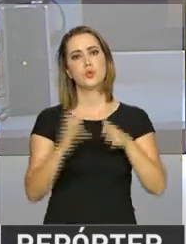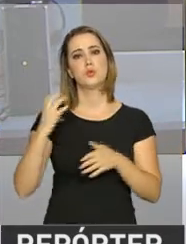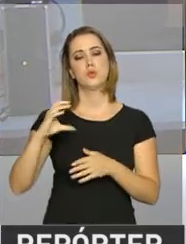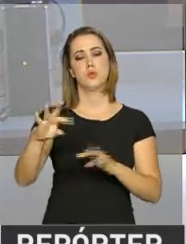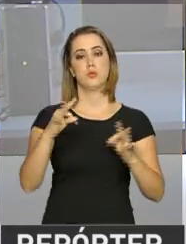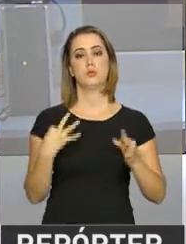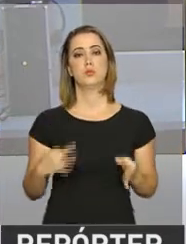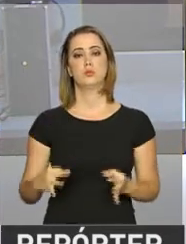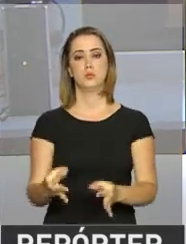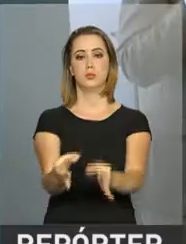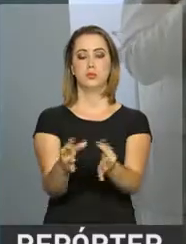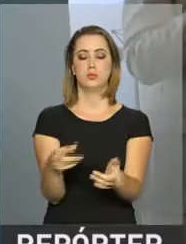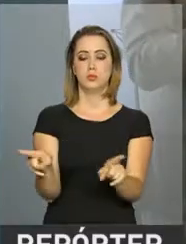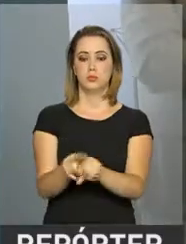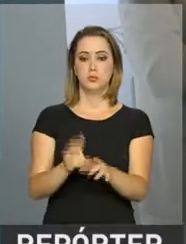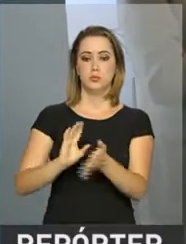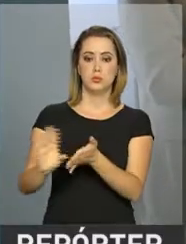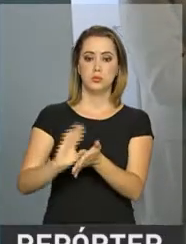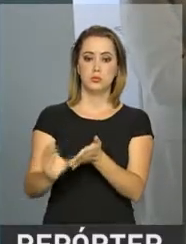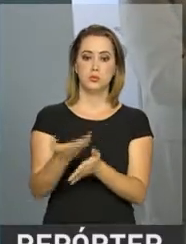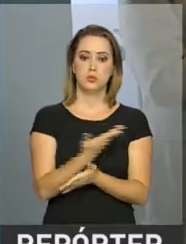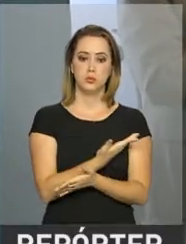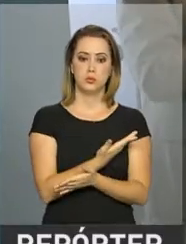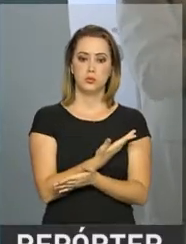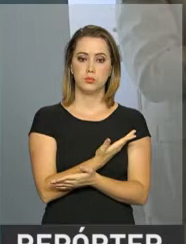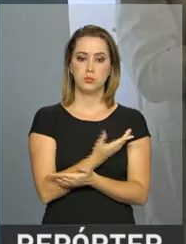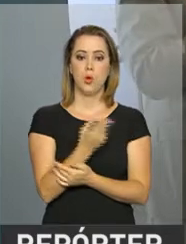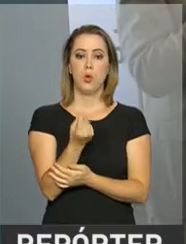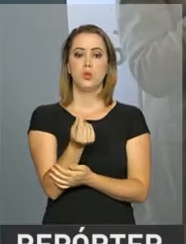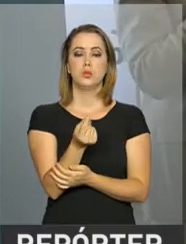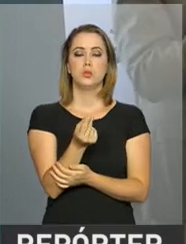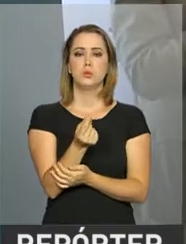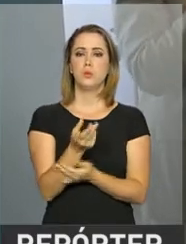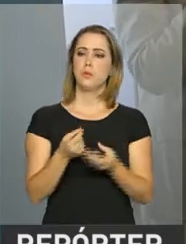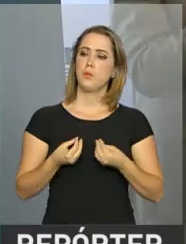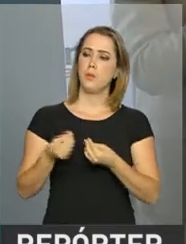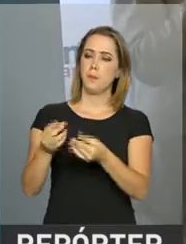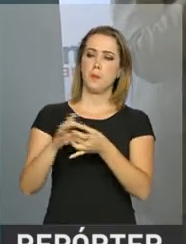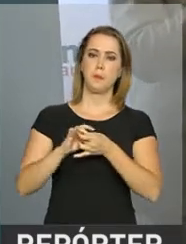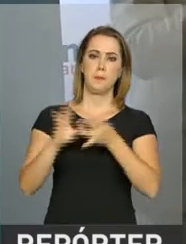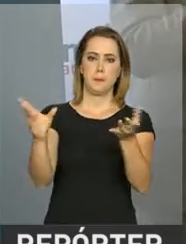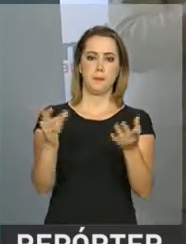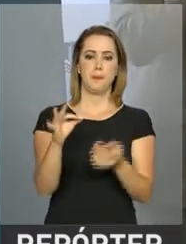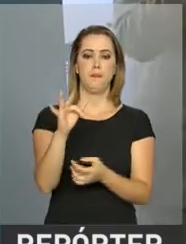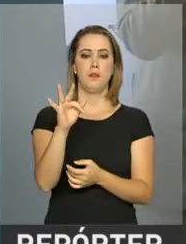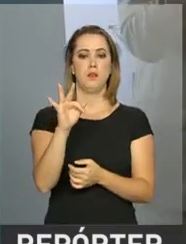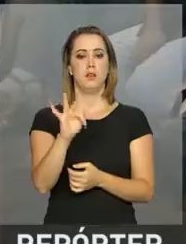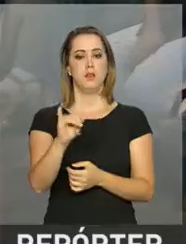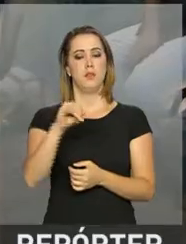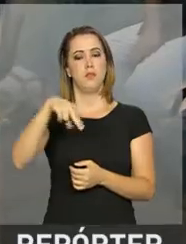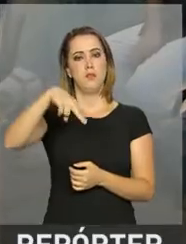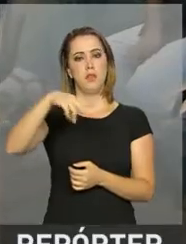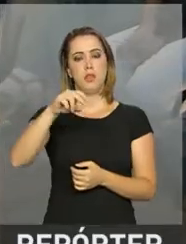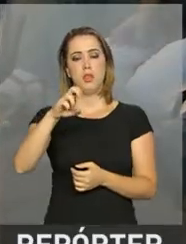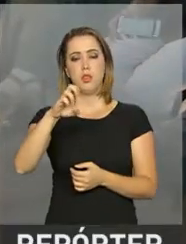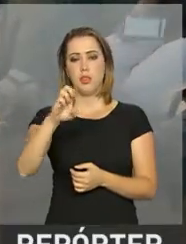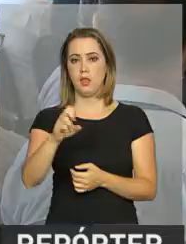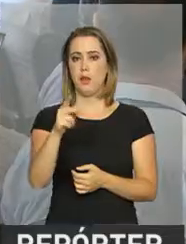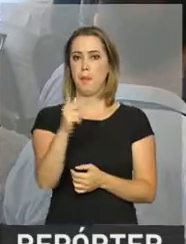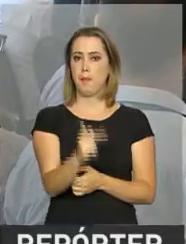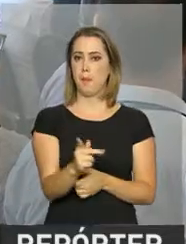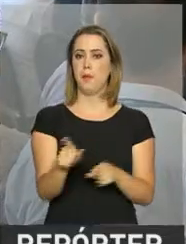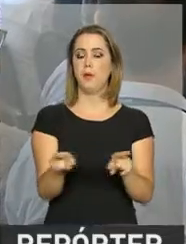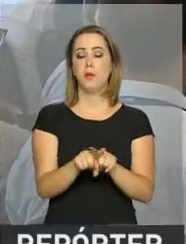tecnológicas os recursos vão ser disponibilizados pela finep a empresa pública brasileira